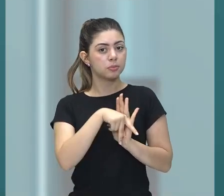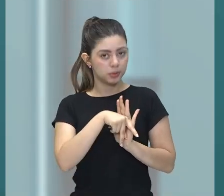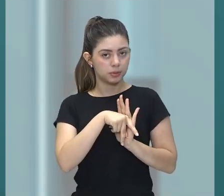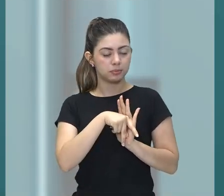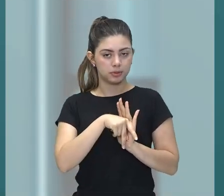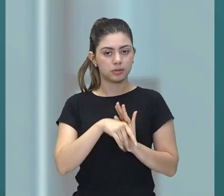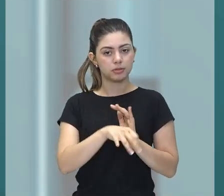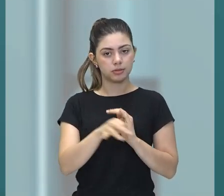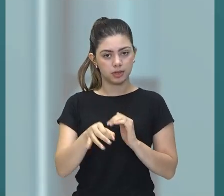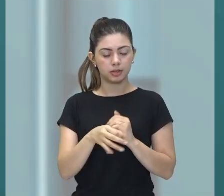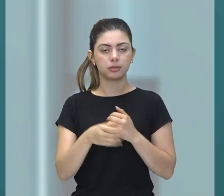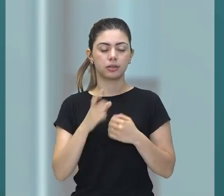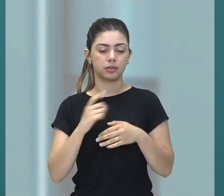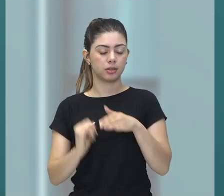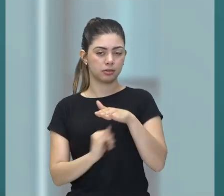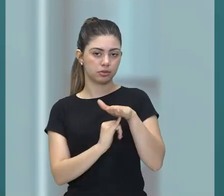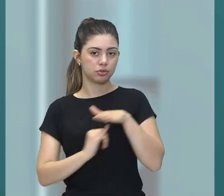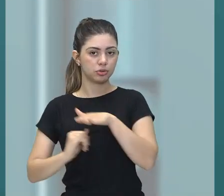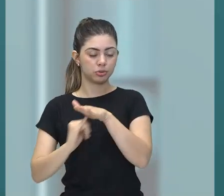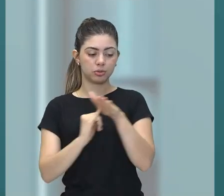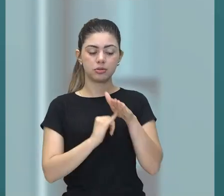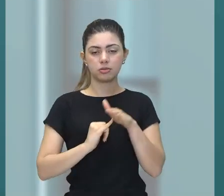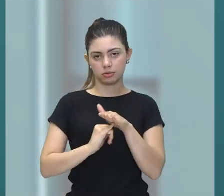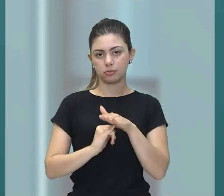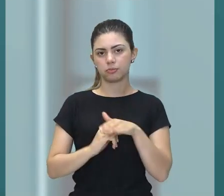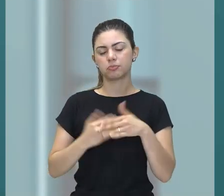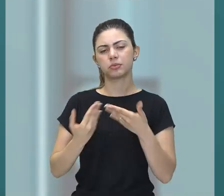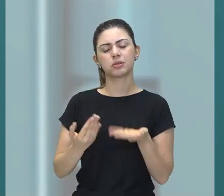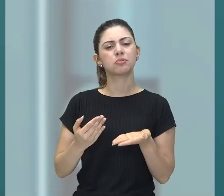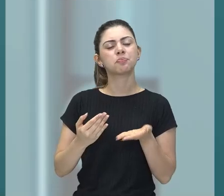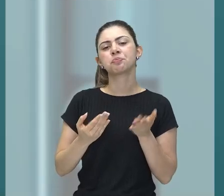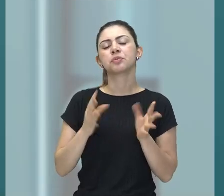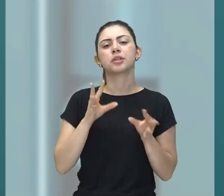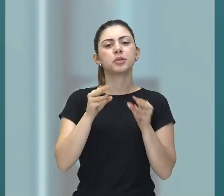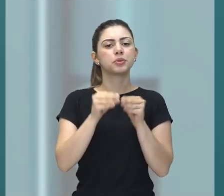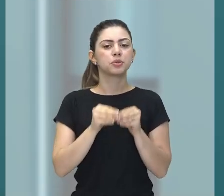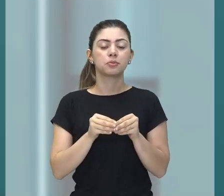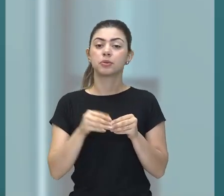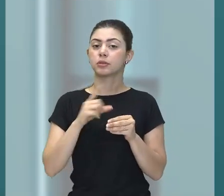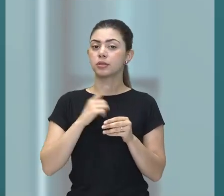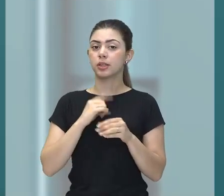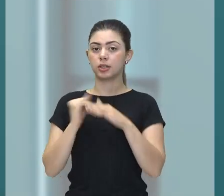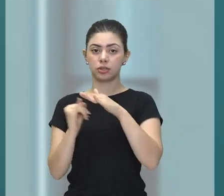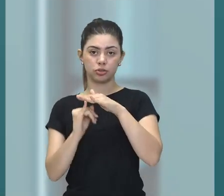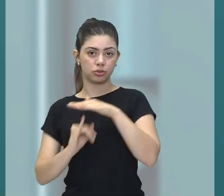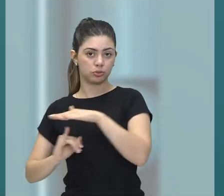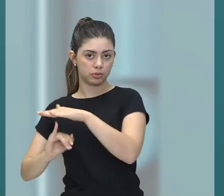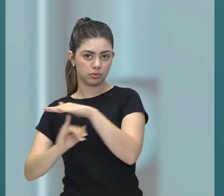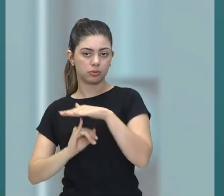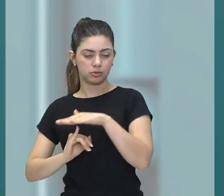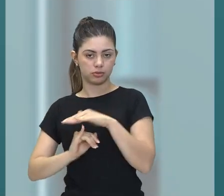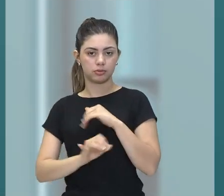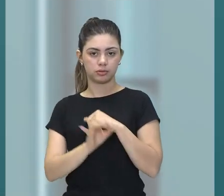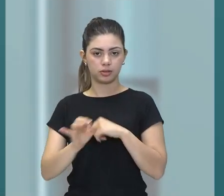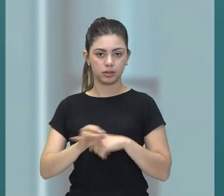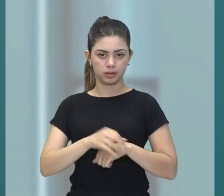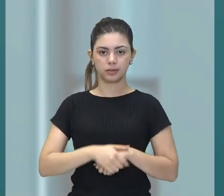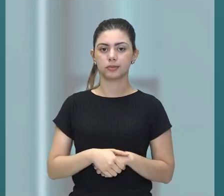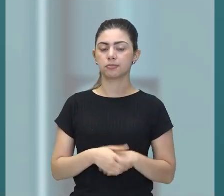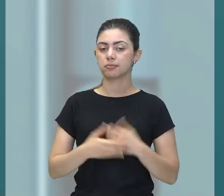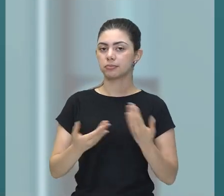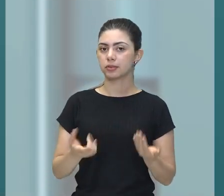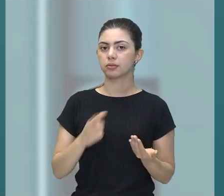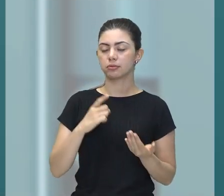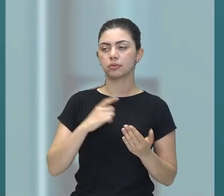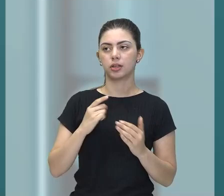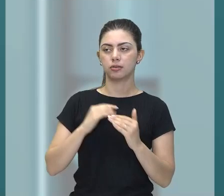e institucionalizadas. Ou seja, existem instituições maiores, de acordo com uma